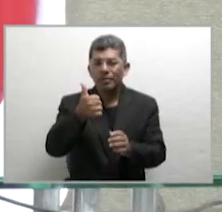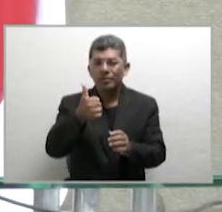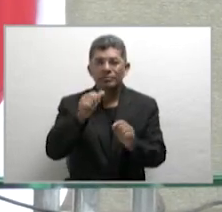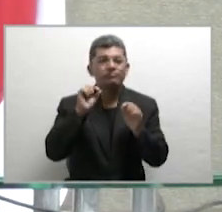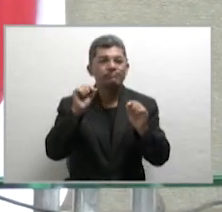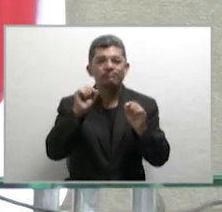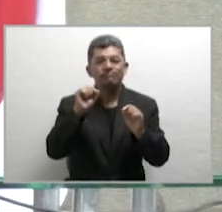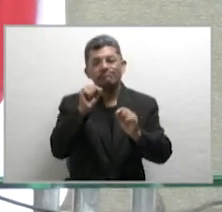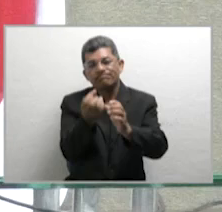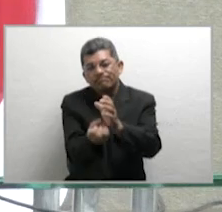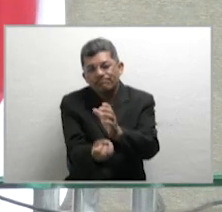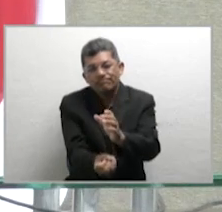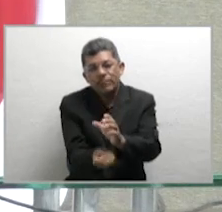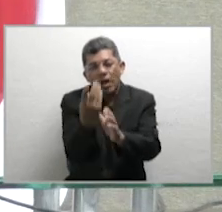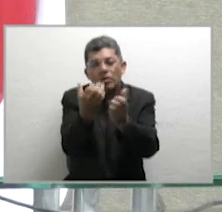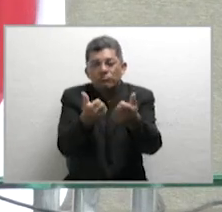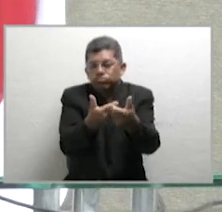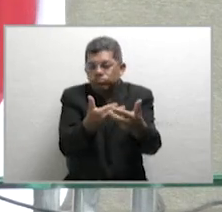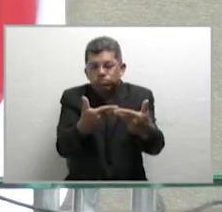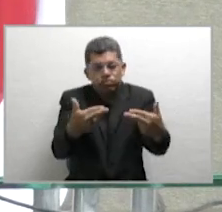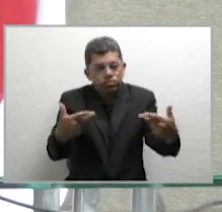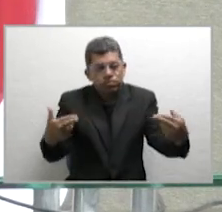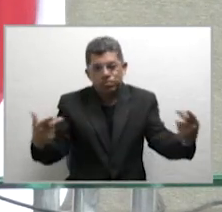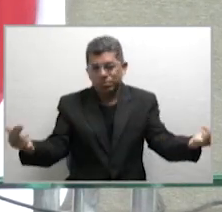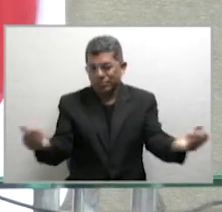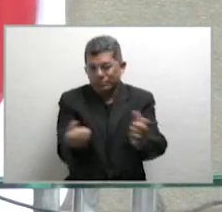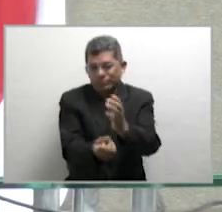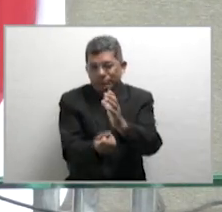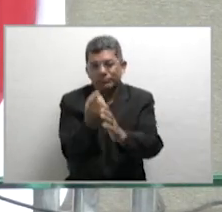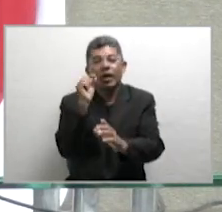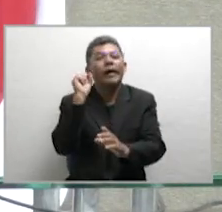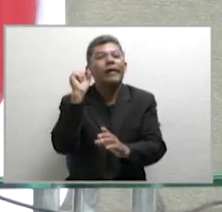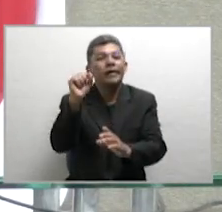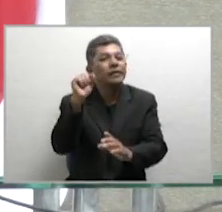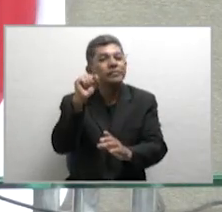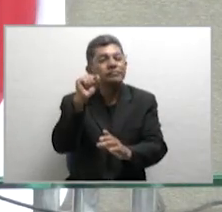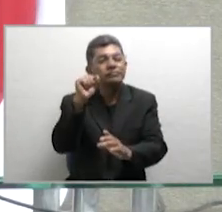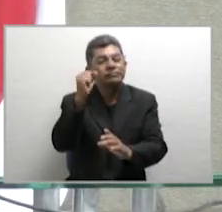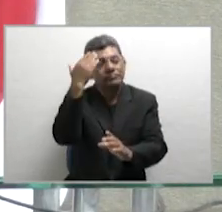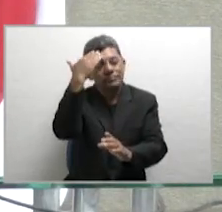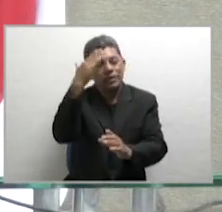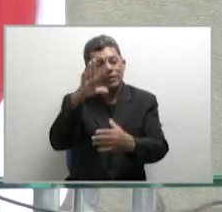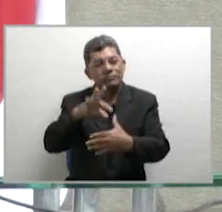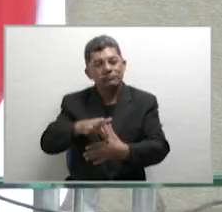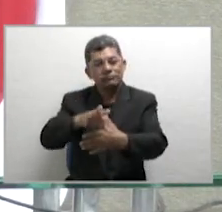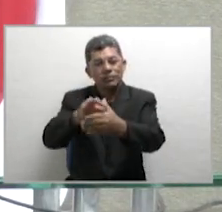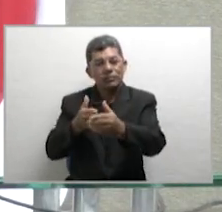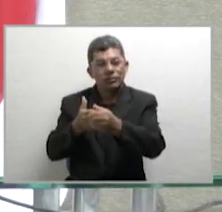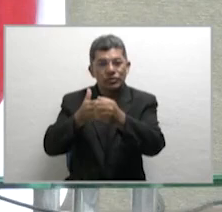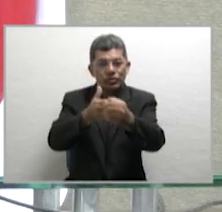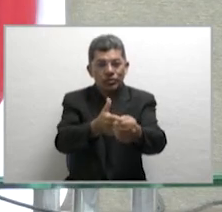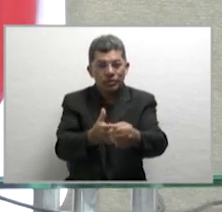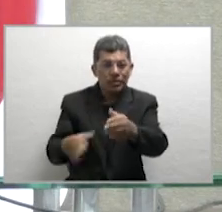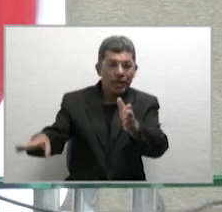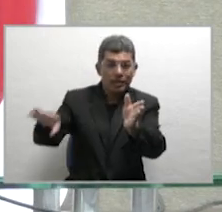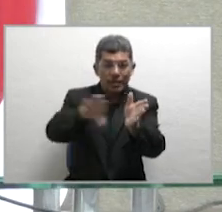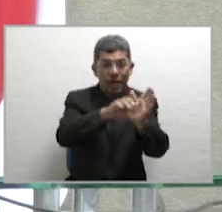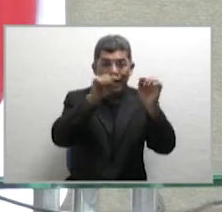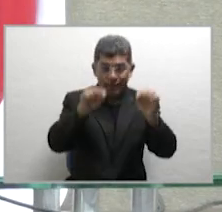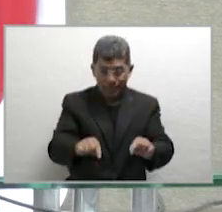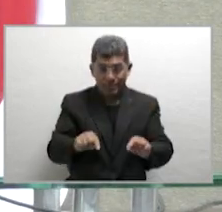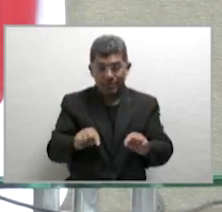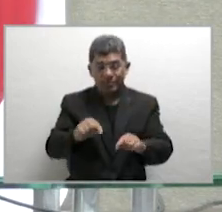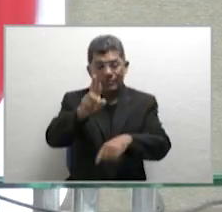ao Criador de todas as coisas, aquele que nos trouxe até aqui, que nos direcionou até aqui essa casa, para